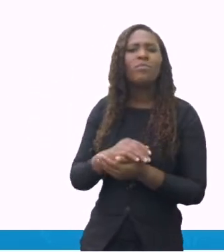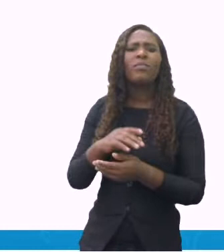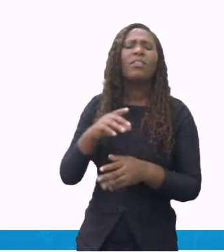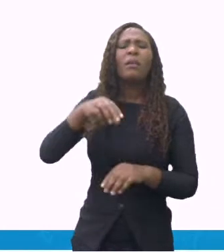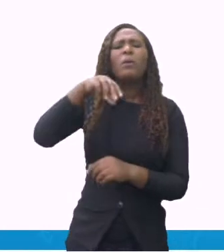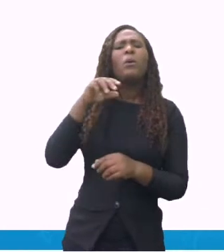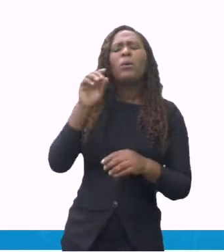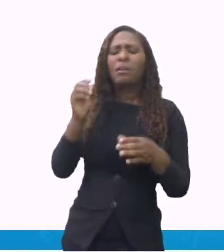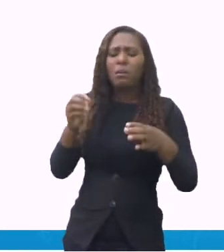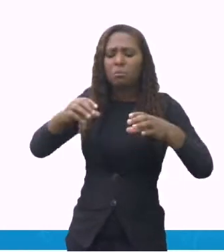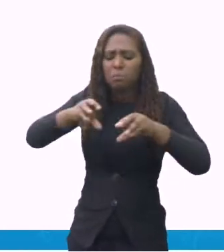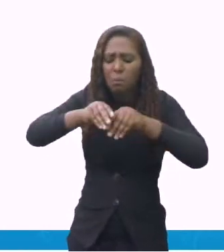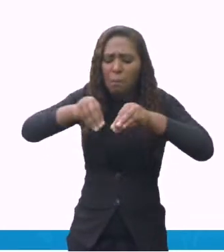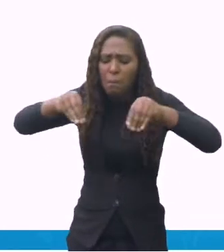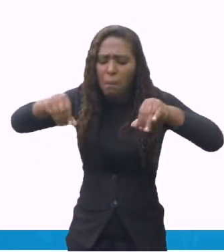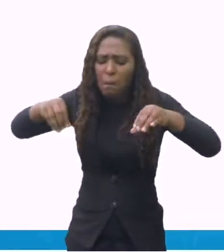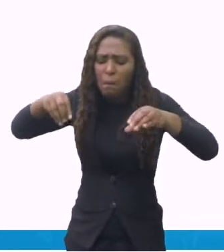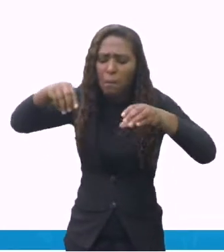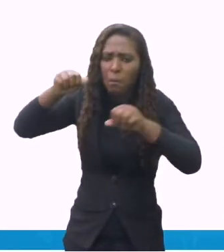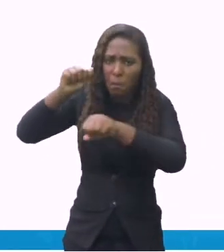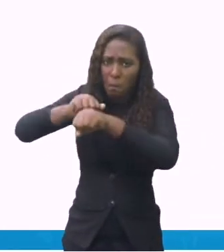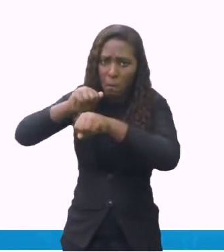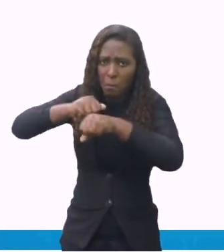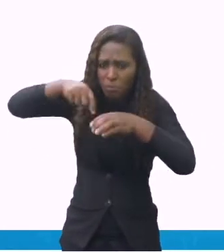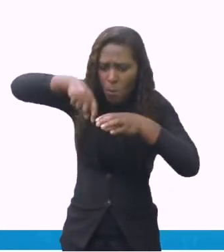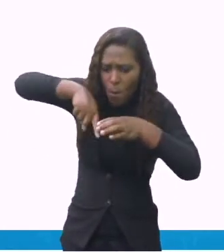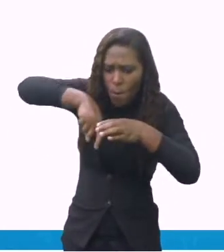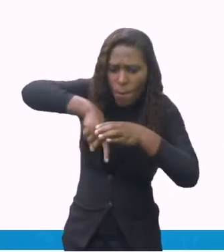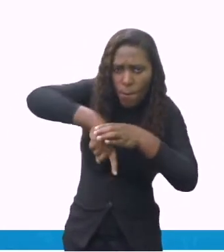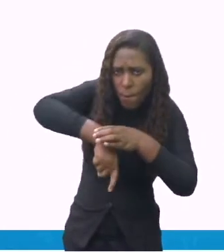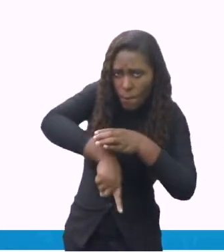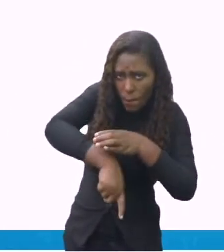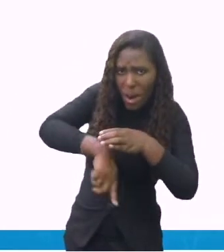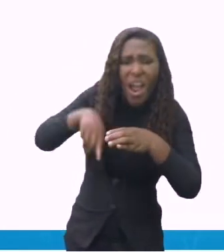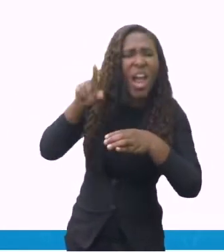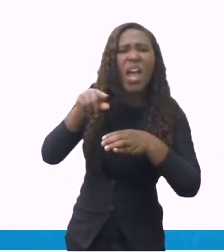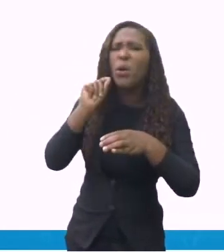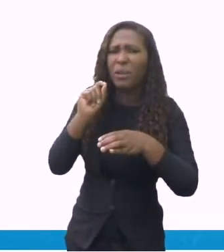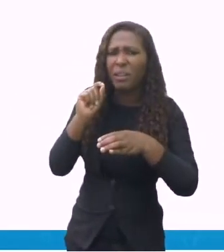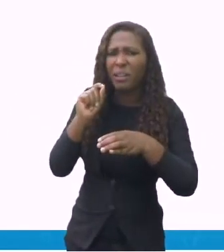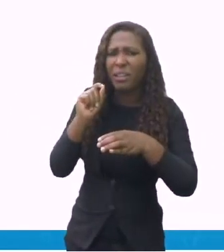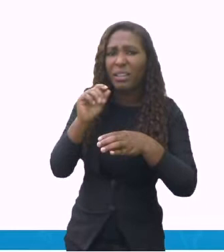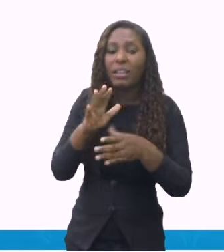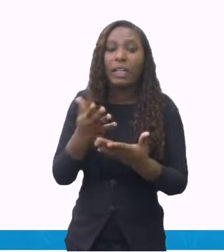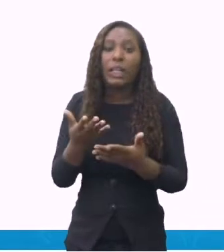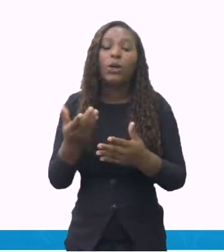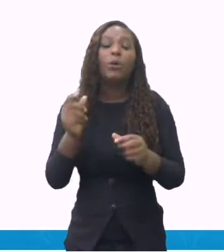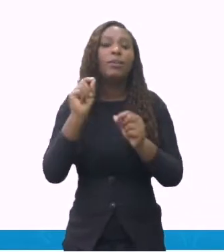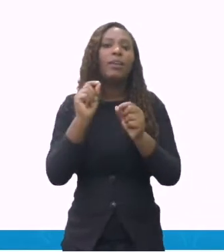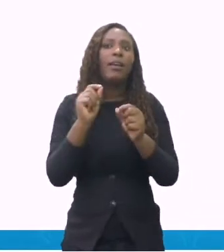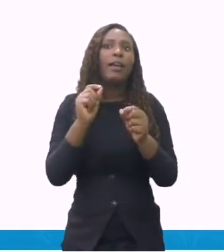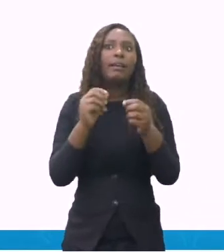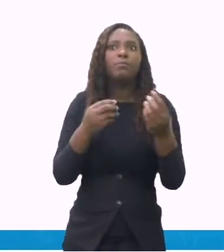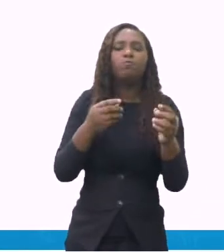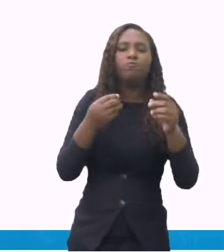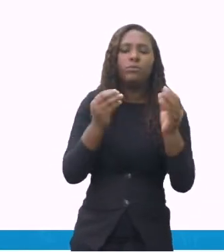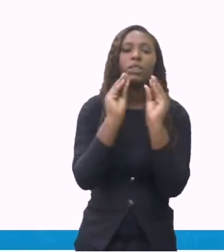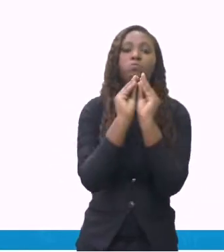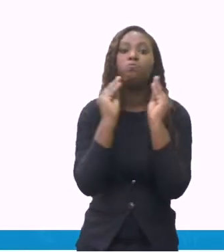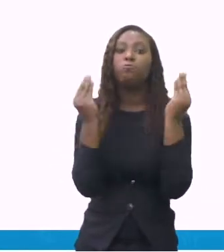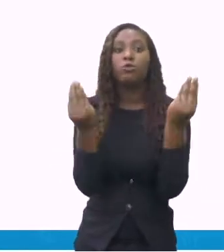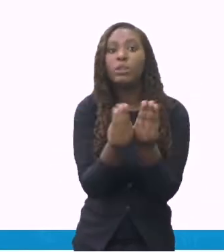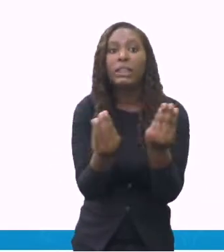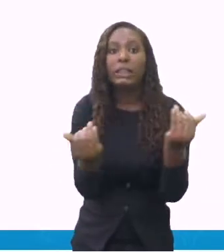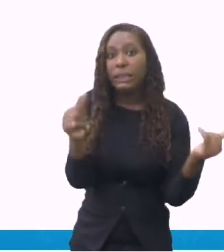químicos inorgânicos que, quando se agrupam, dão origem aos diferentes tipos